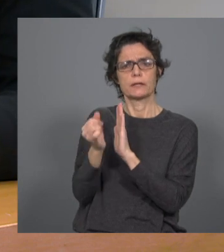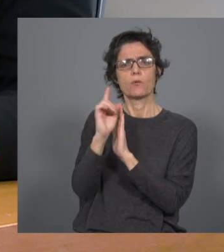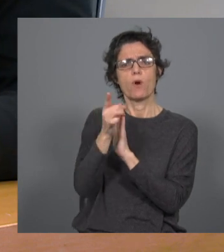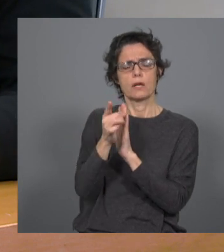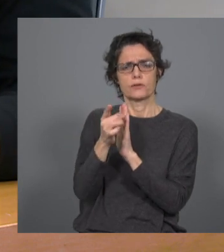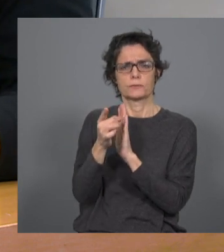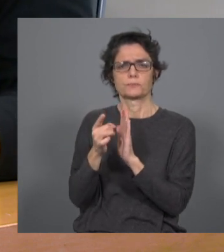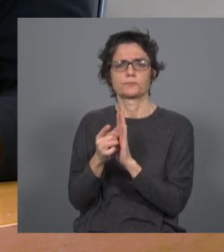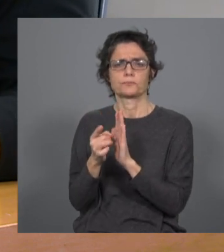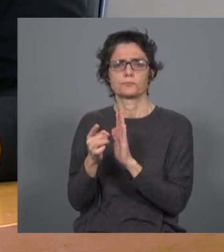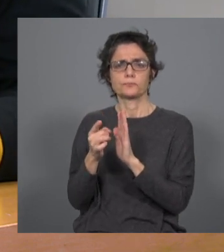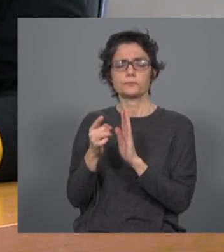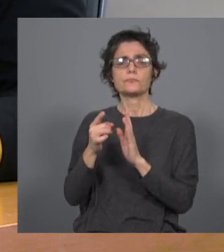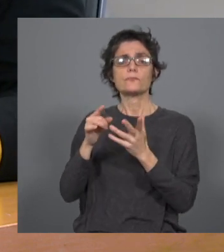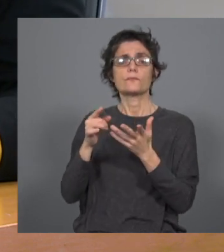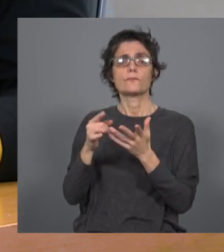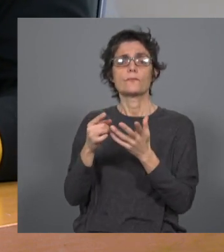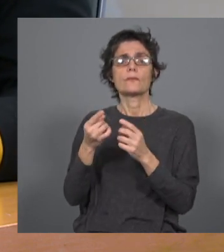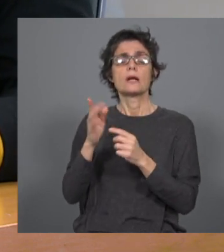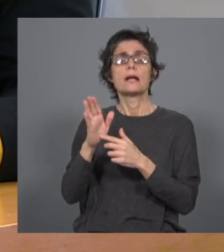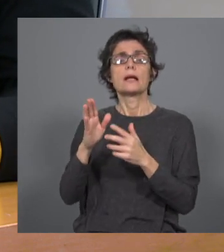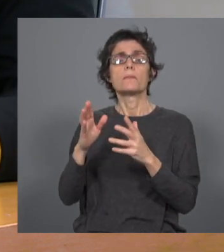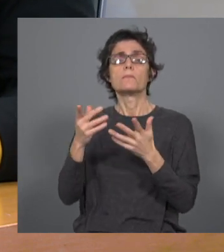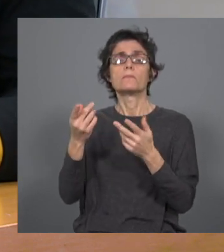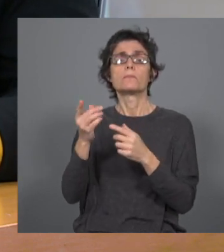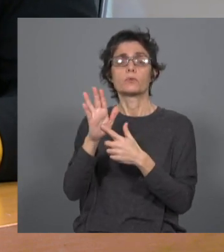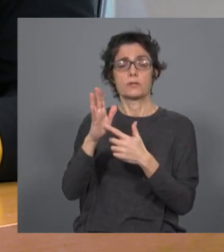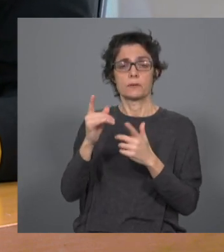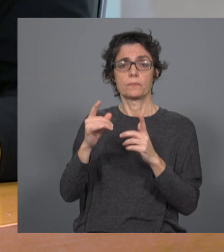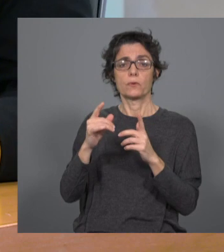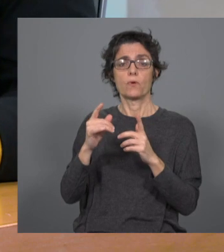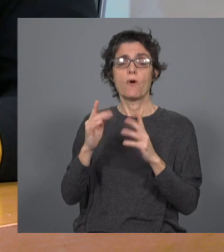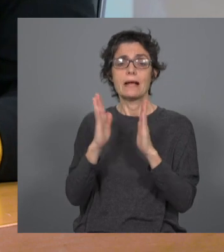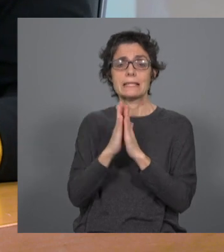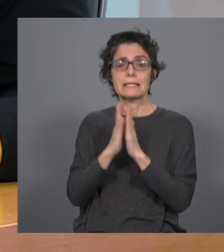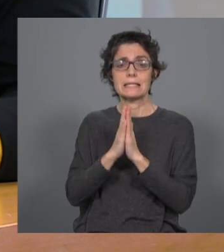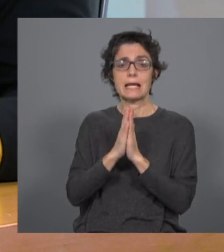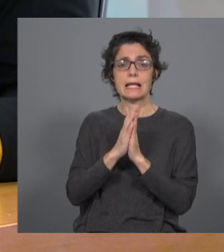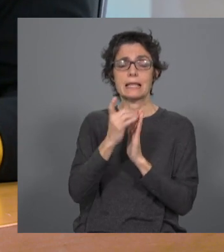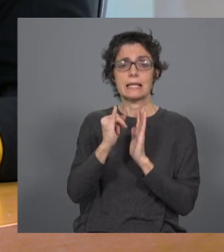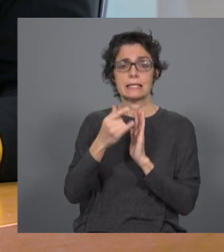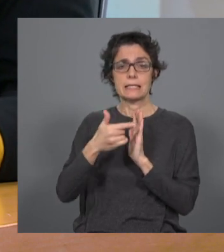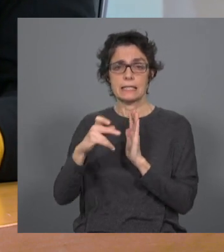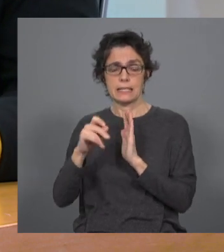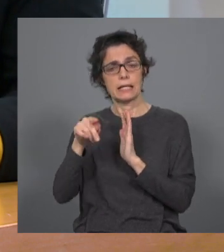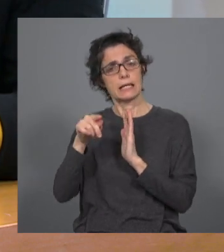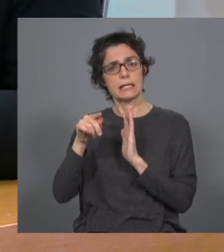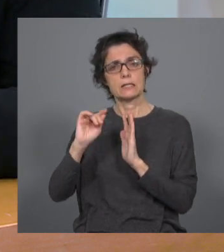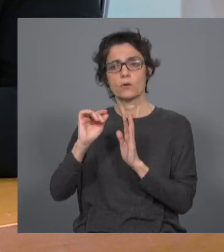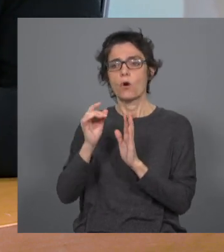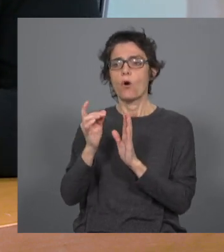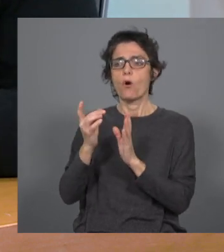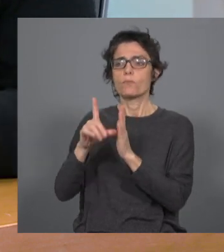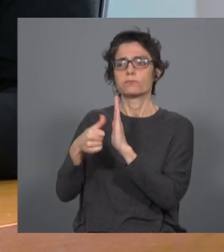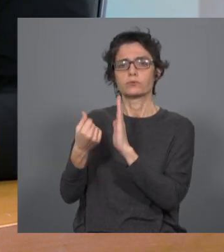herança do próprio fundador é a obra de Santa Zita, que é uma obra de caráter associativo e